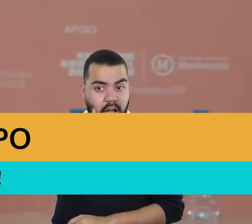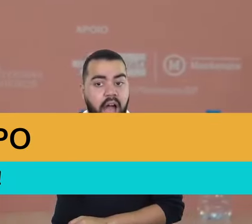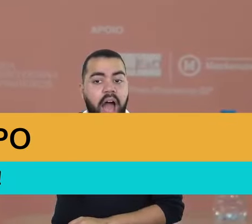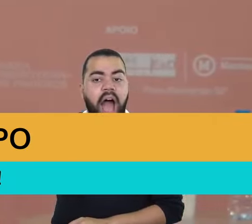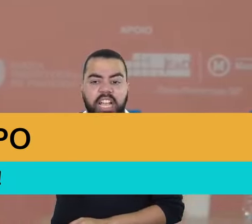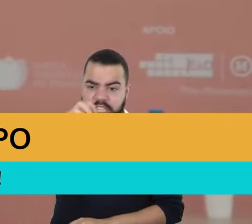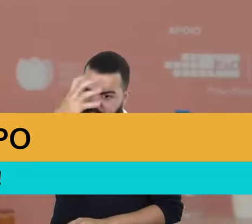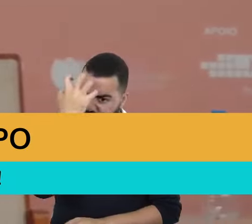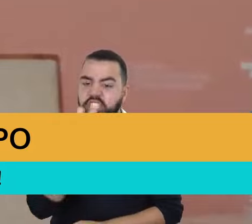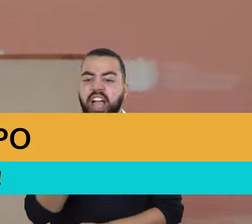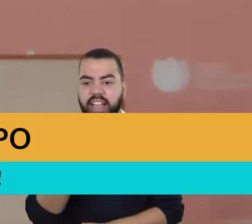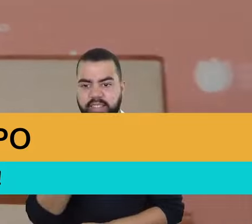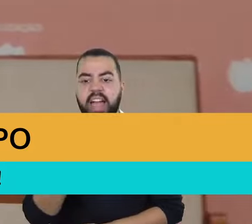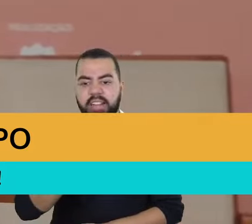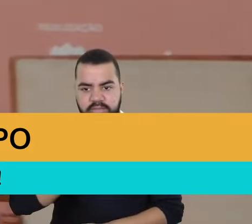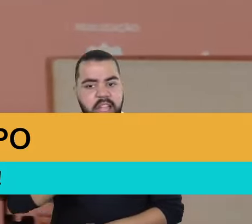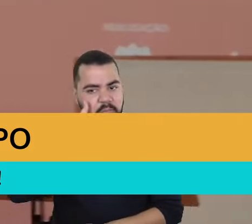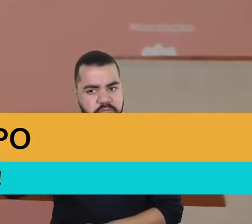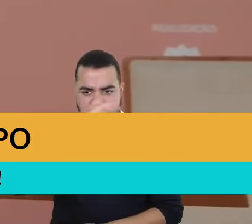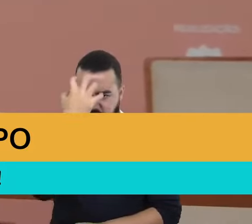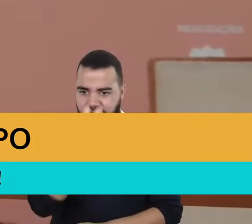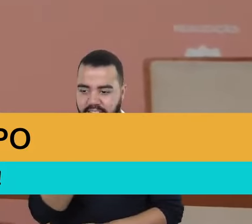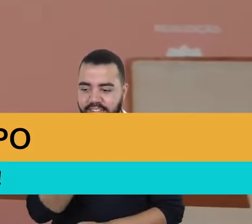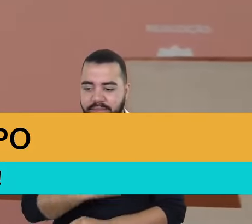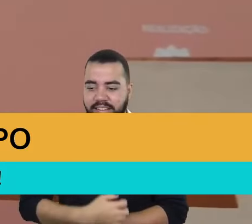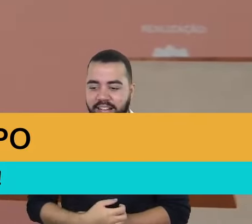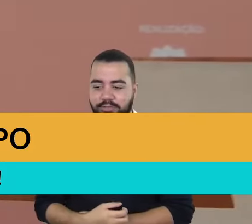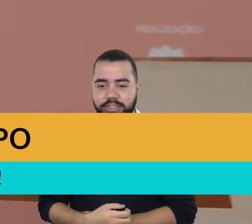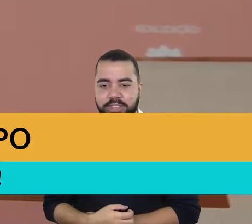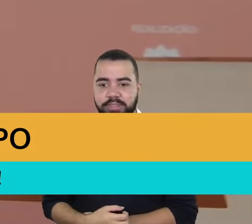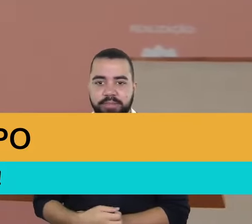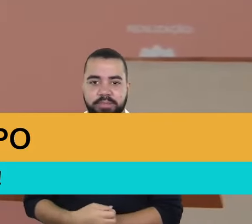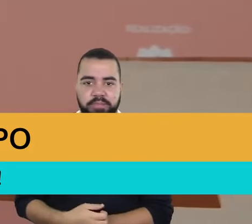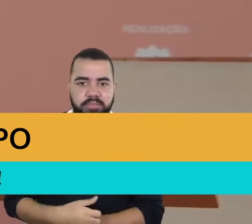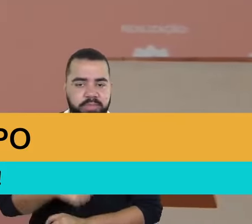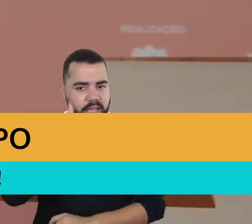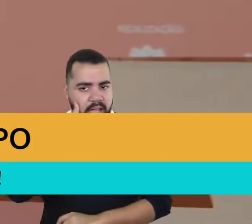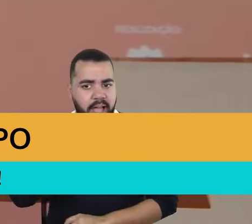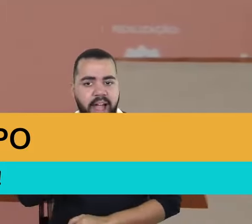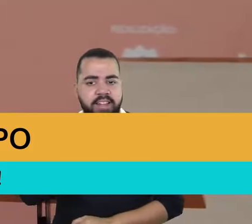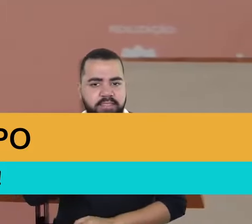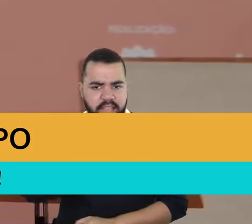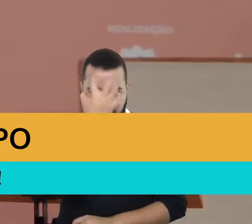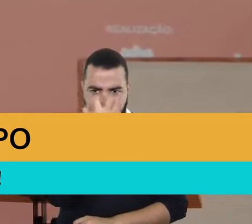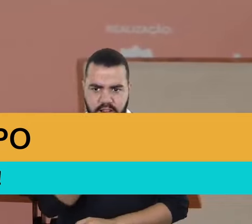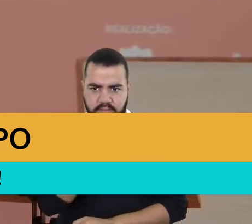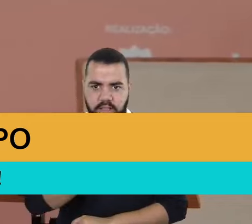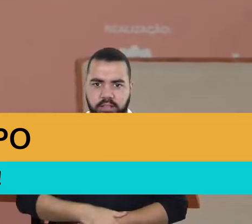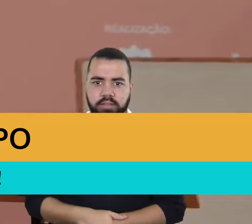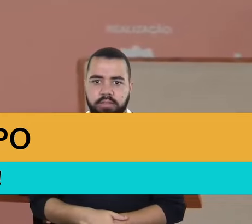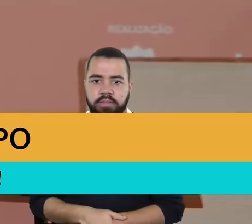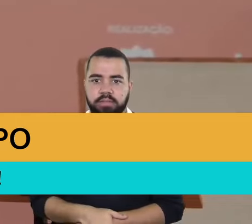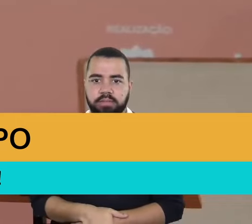uma que pega a gente para Cristo, para perseguição, aí é difícil. Lá na minha igreja era irmã...